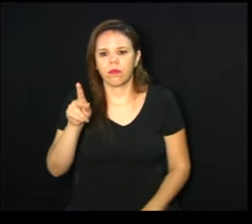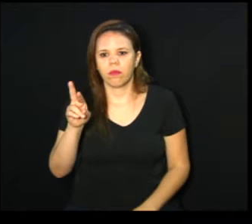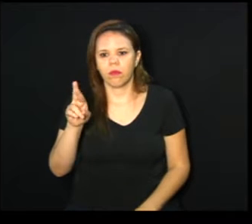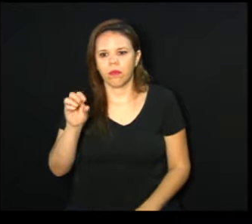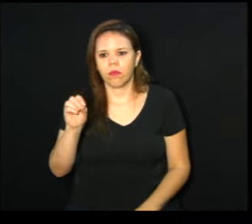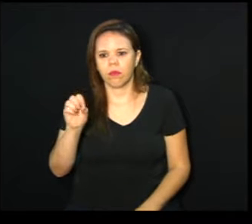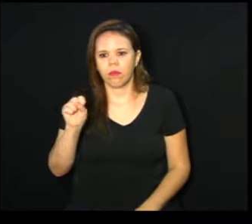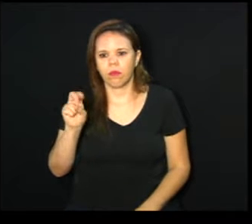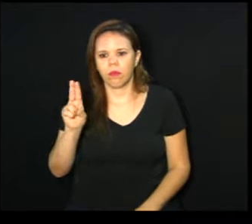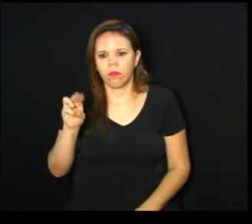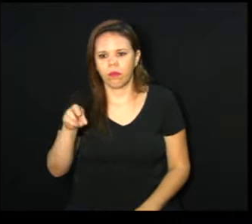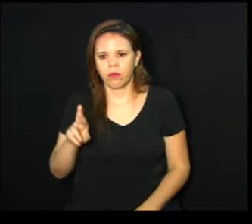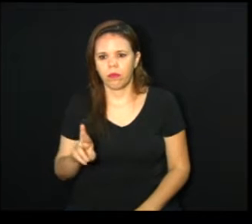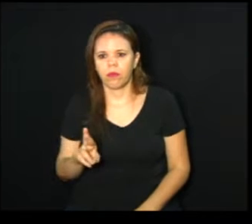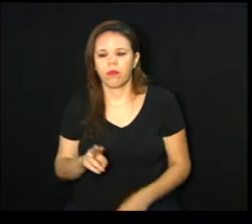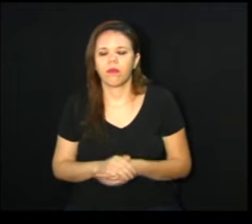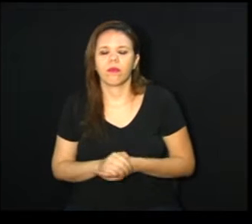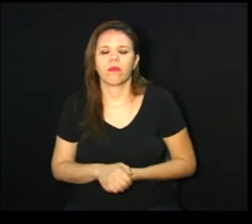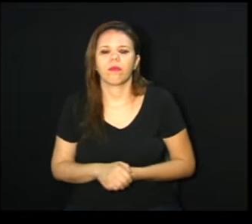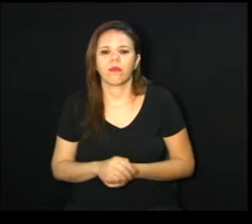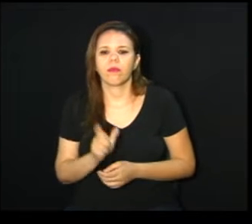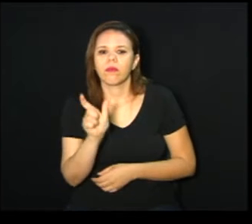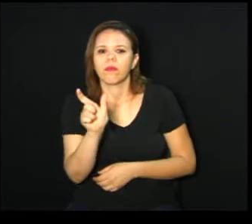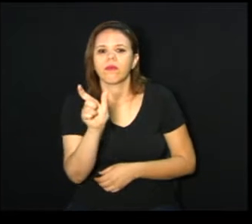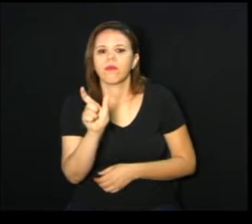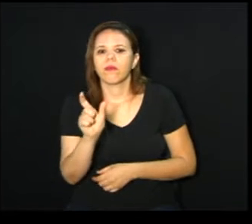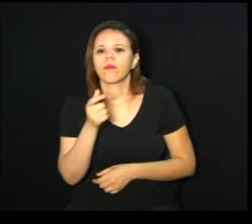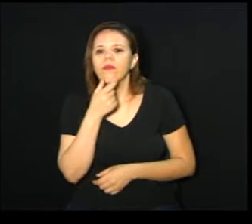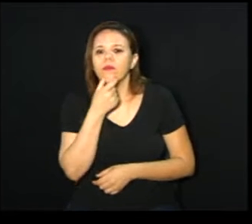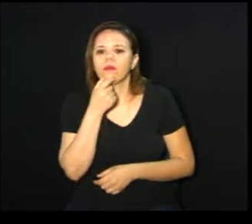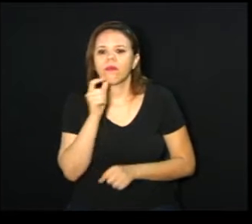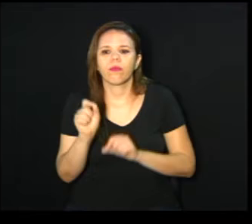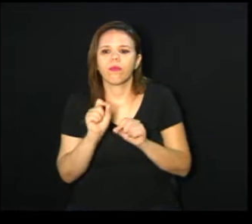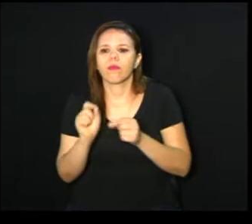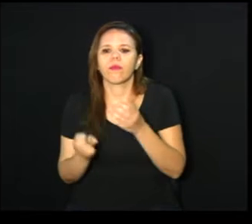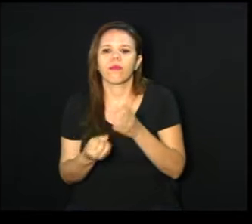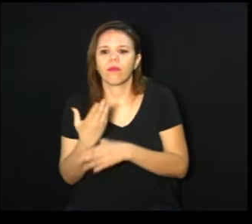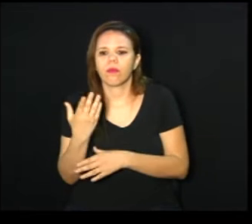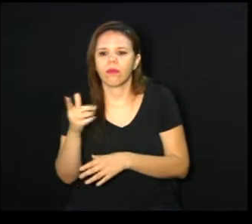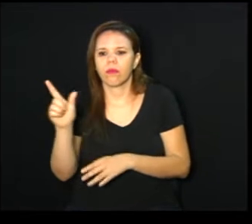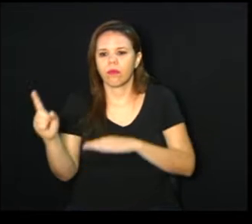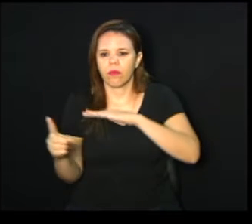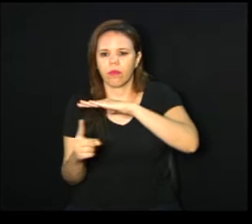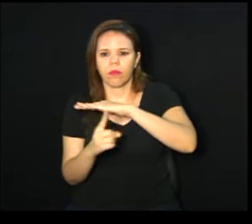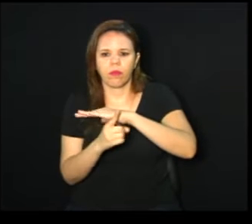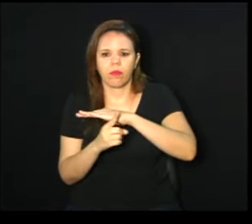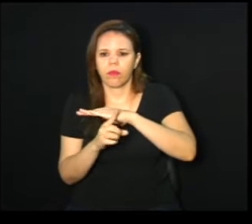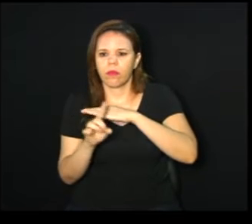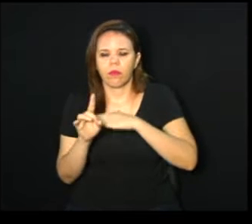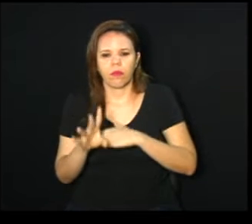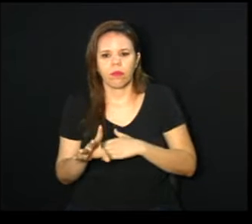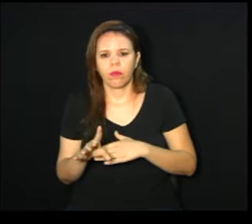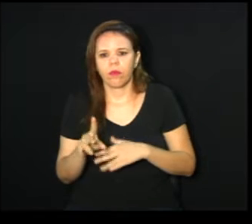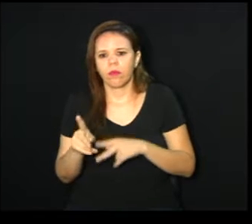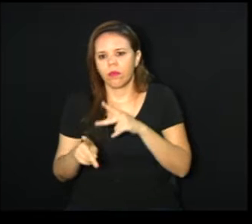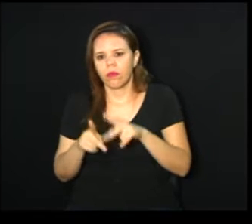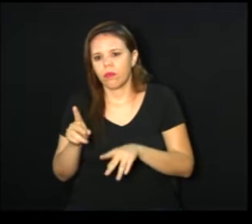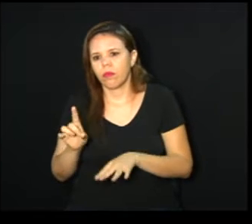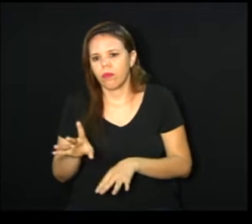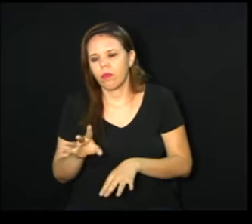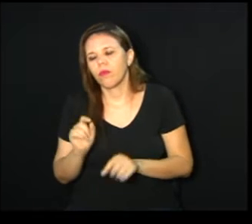Hoje, essa nomenclatura prosumer surgiu porque hoje os consumidores não são simplesmente passivos no sentido